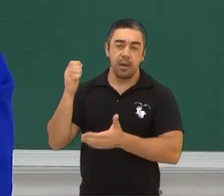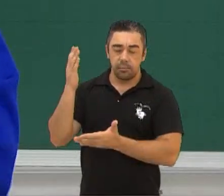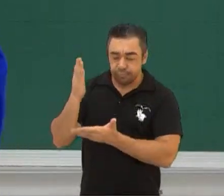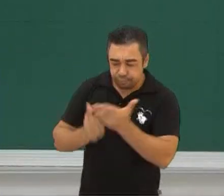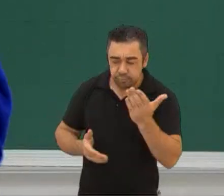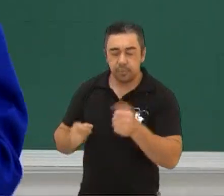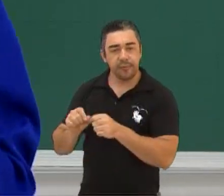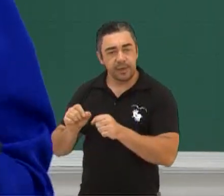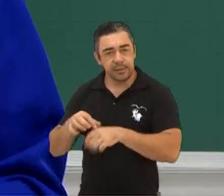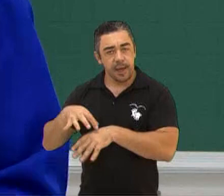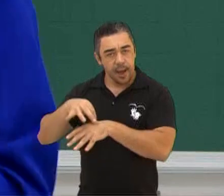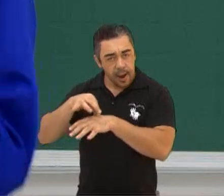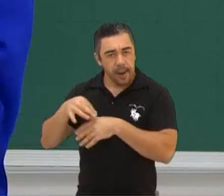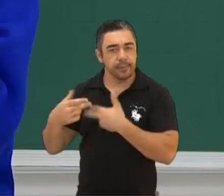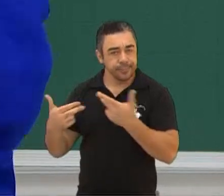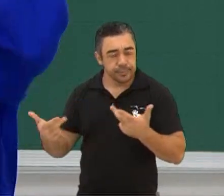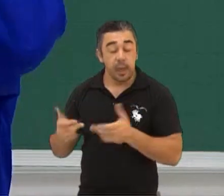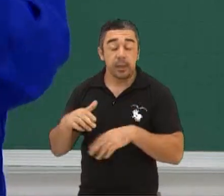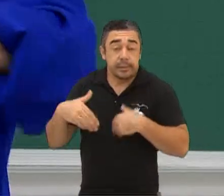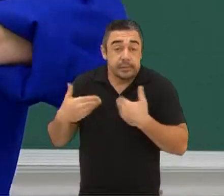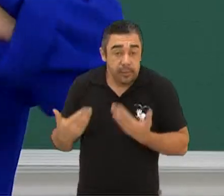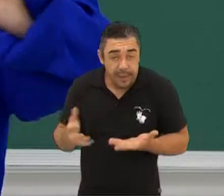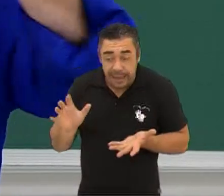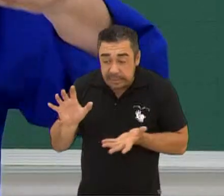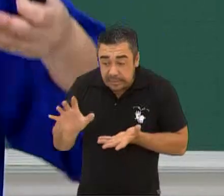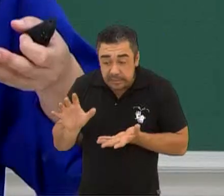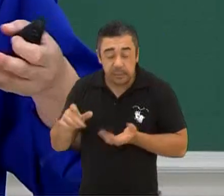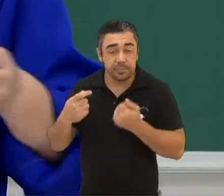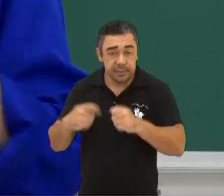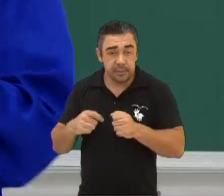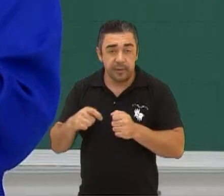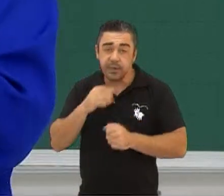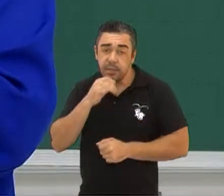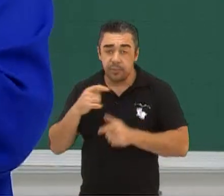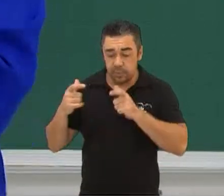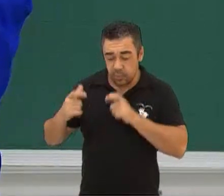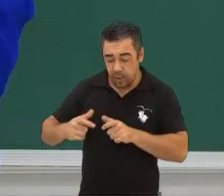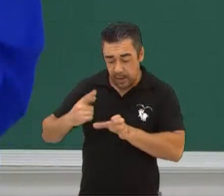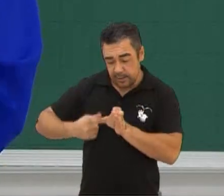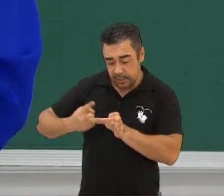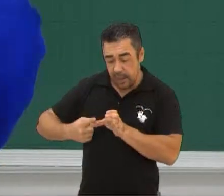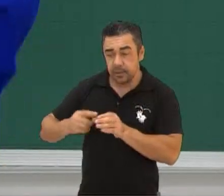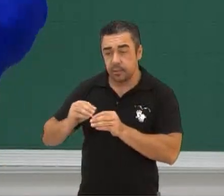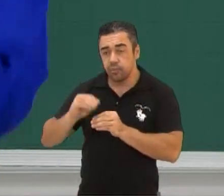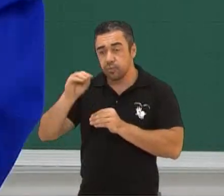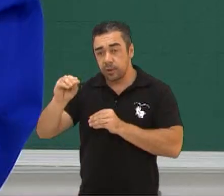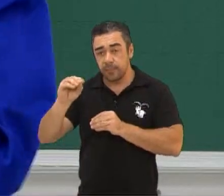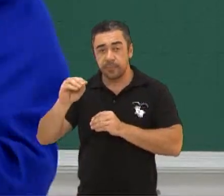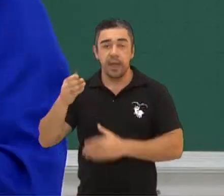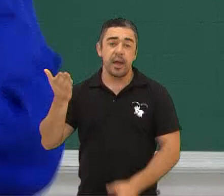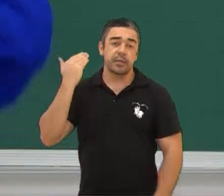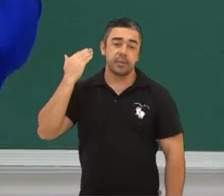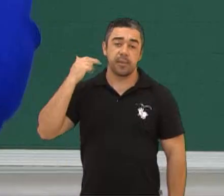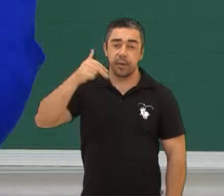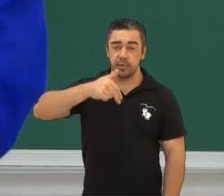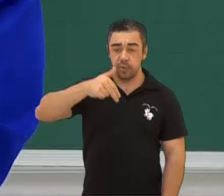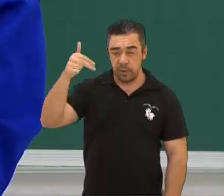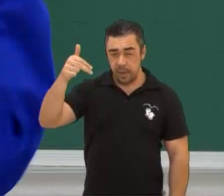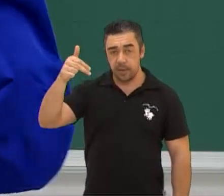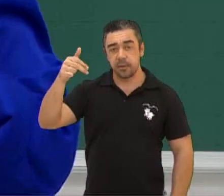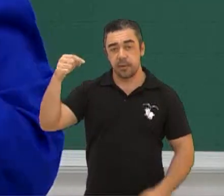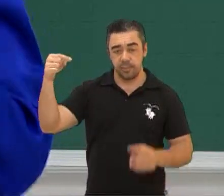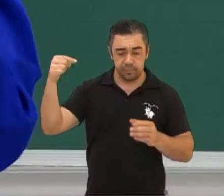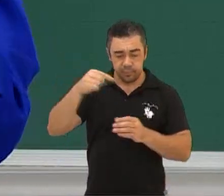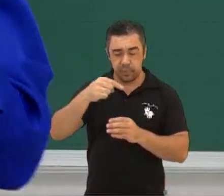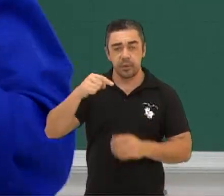como alimentação. Desta forma, eles tinham que ser remanejados. No início, região Nordeste para o interior, depois